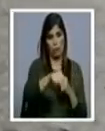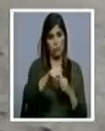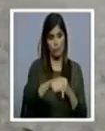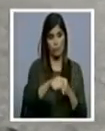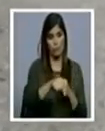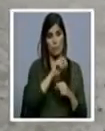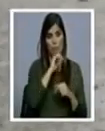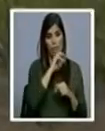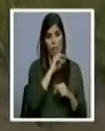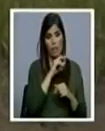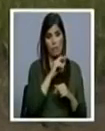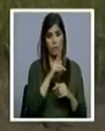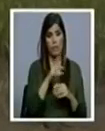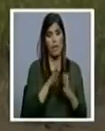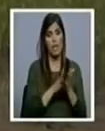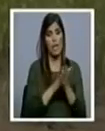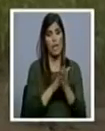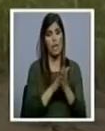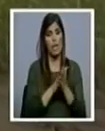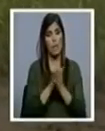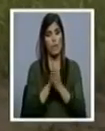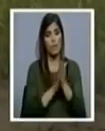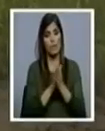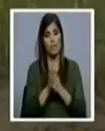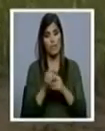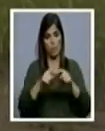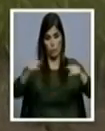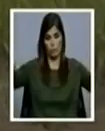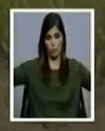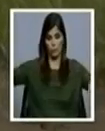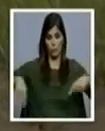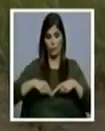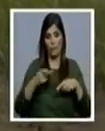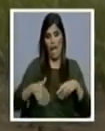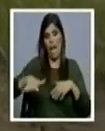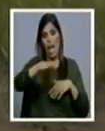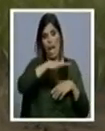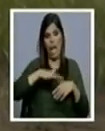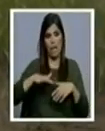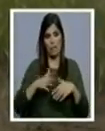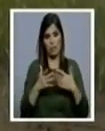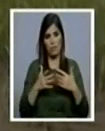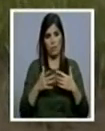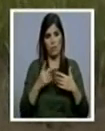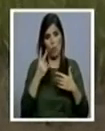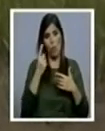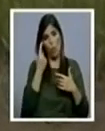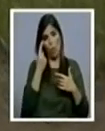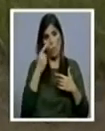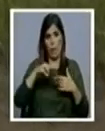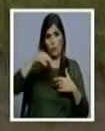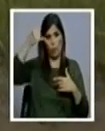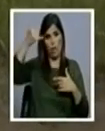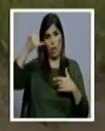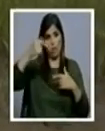zona. Conseguimos, usando uma área com um tamanho conhecido, neste caso é 1 metro